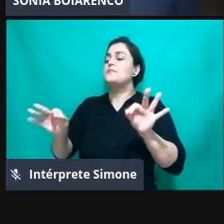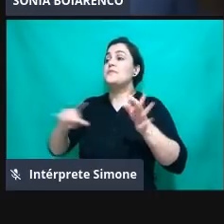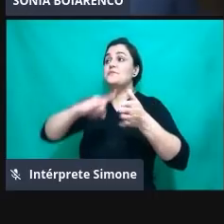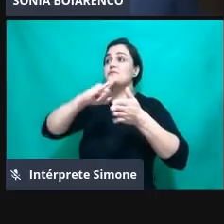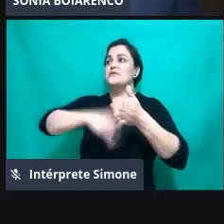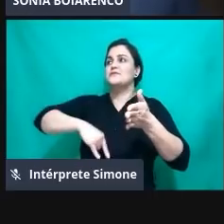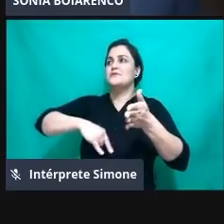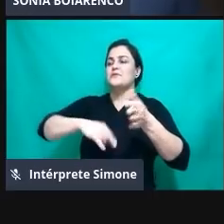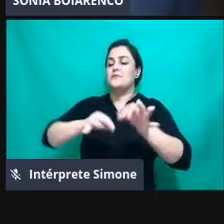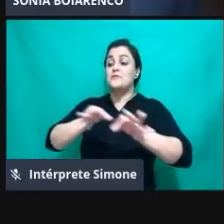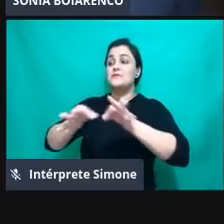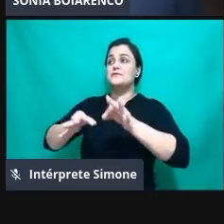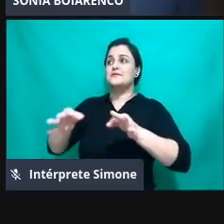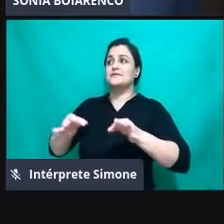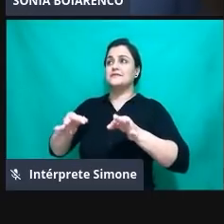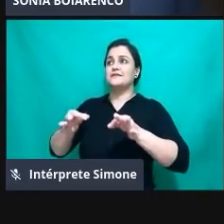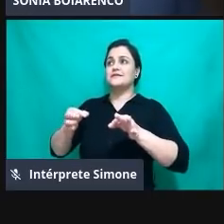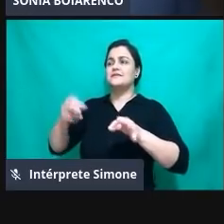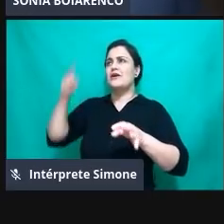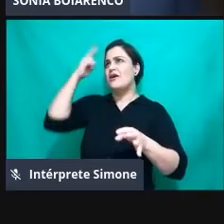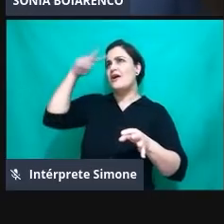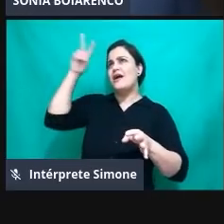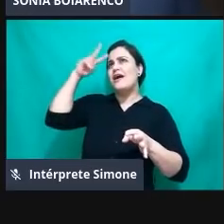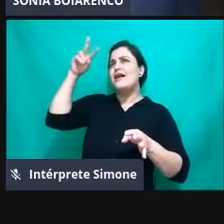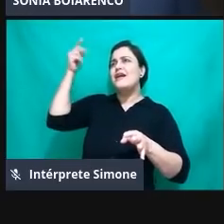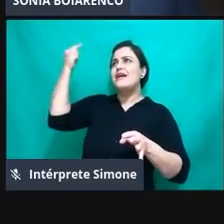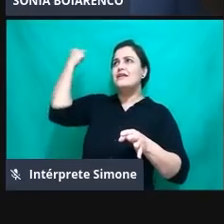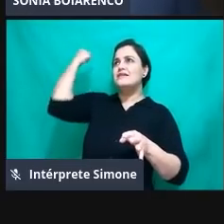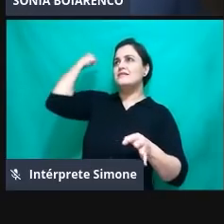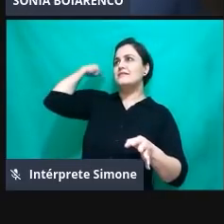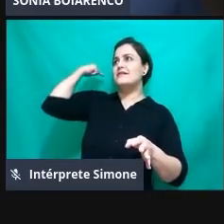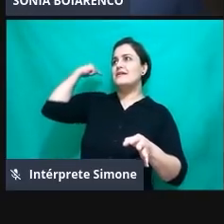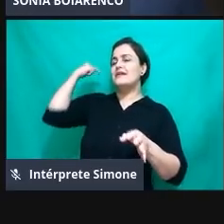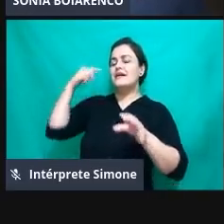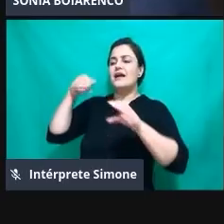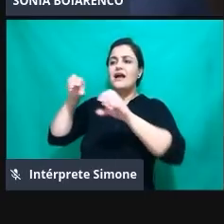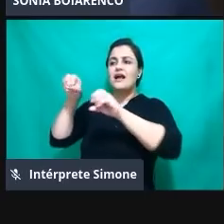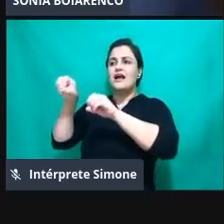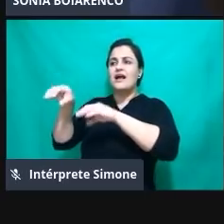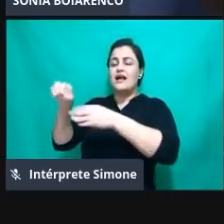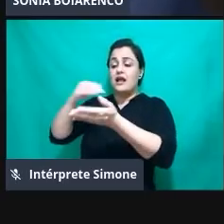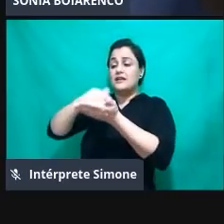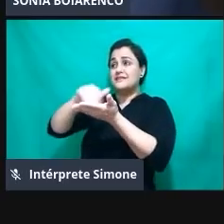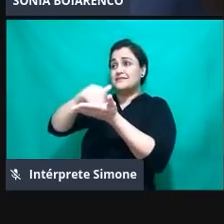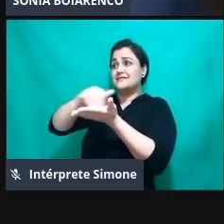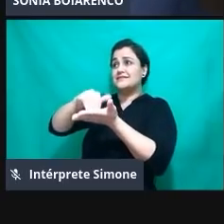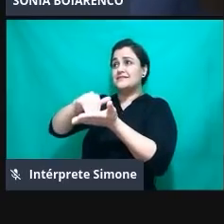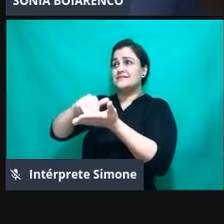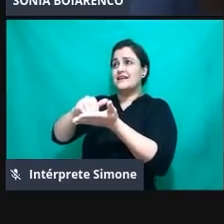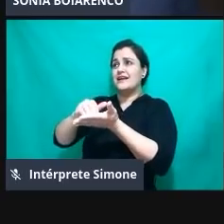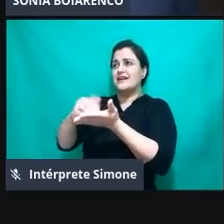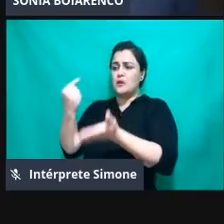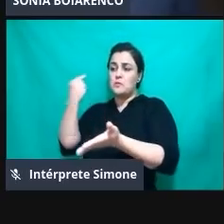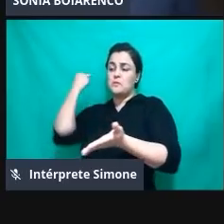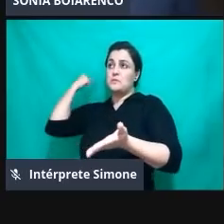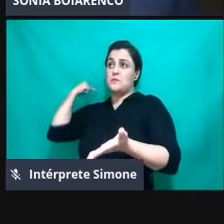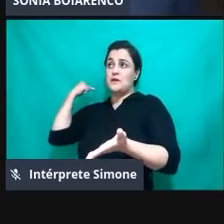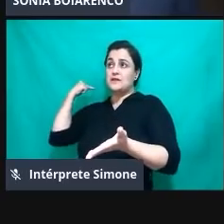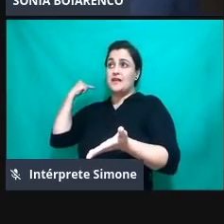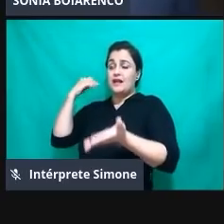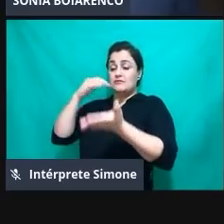foi Secretaria da Saúde e Educação, já foi Secretaria da Educação e Cultura, e só em